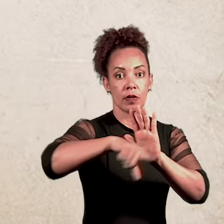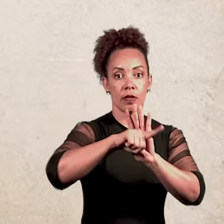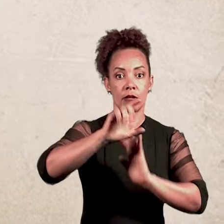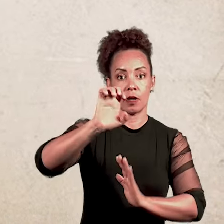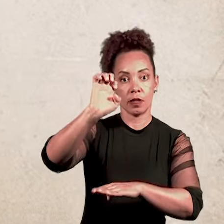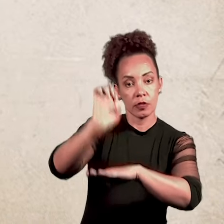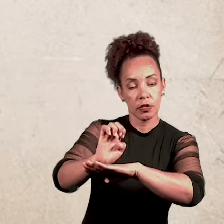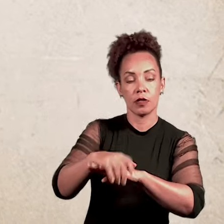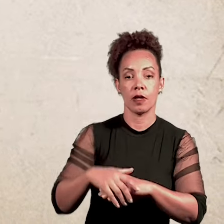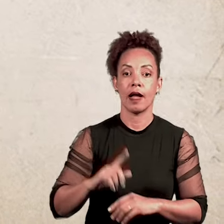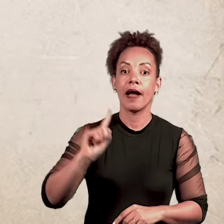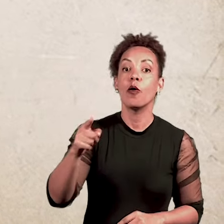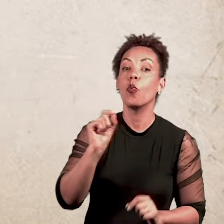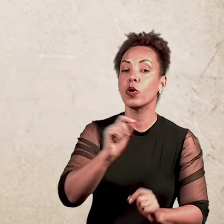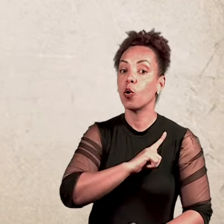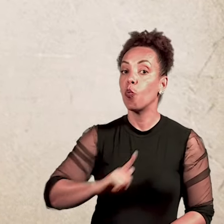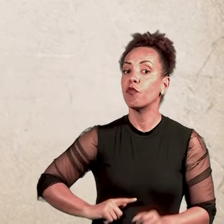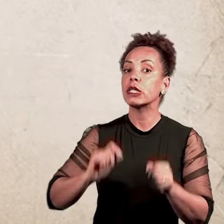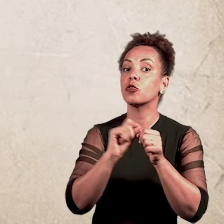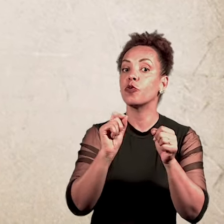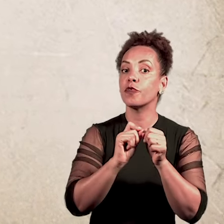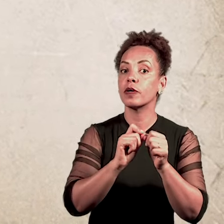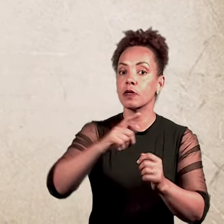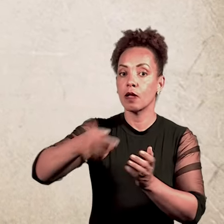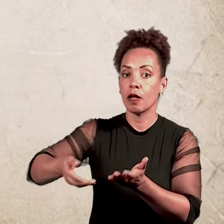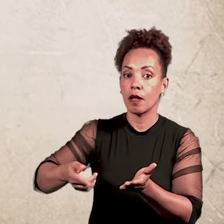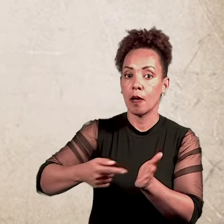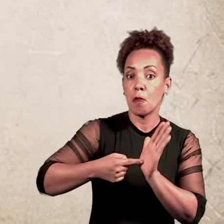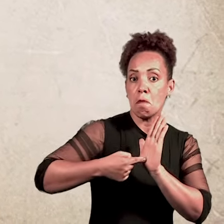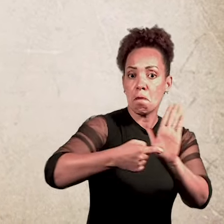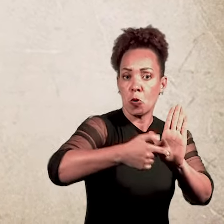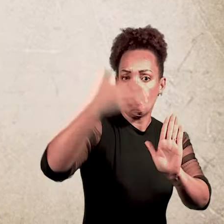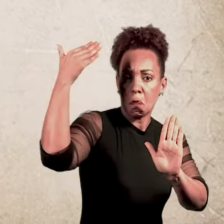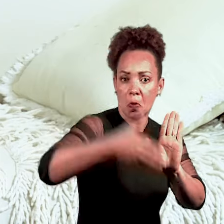faz, lança a lei estadualizando